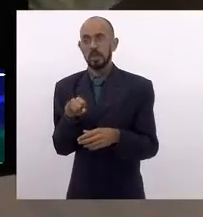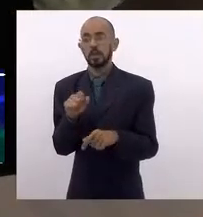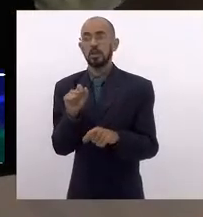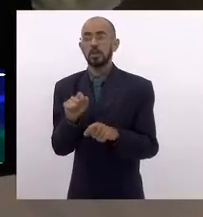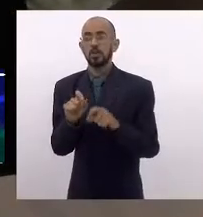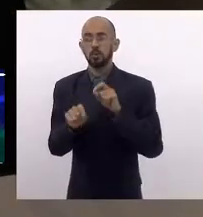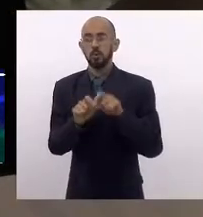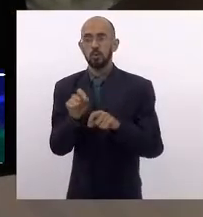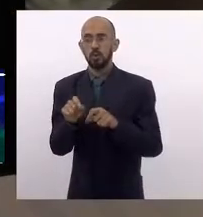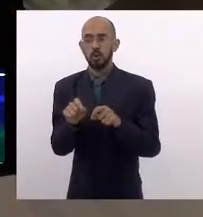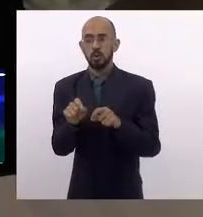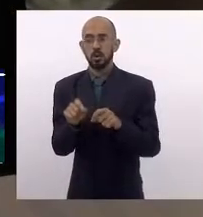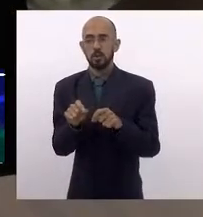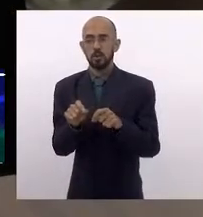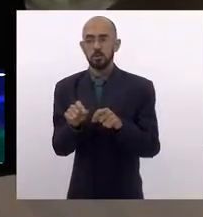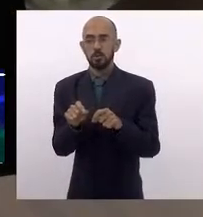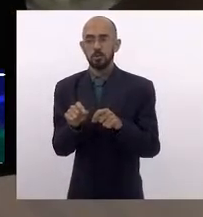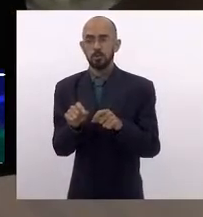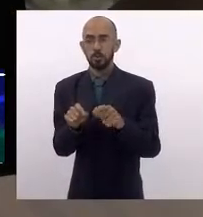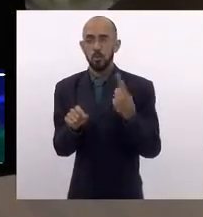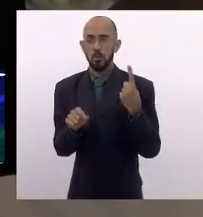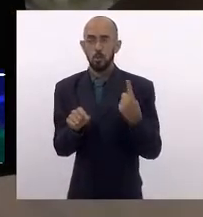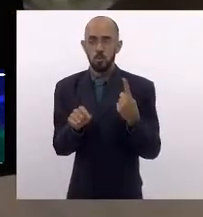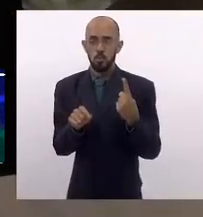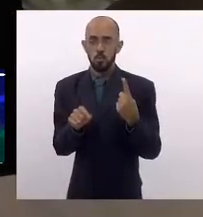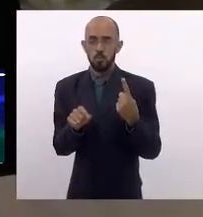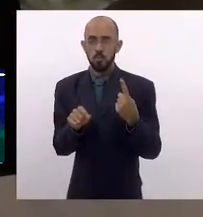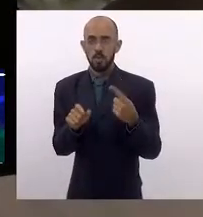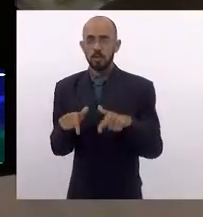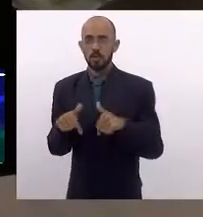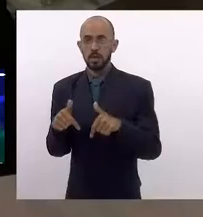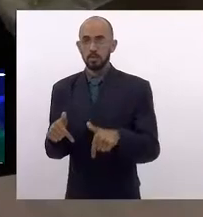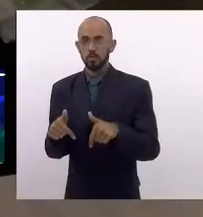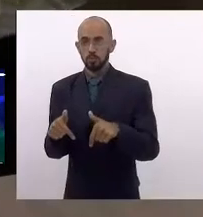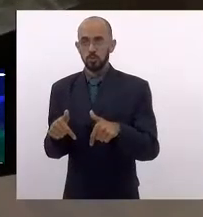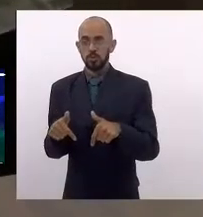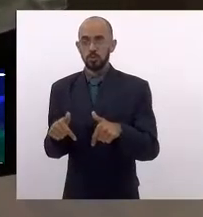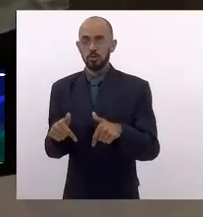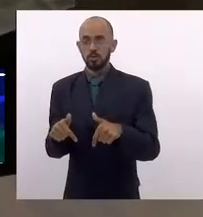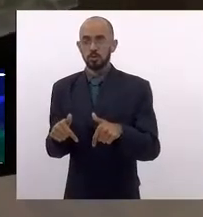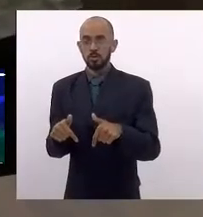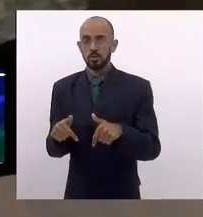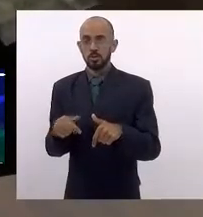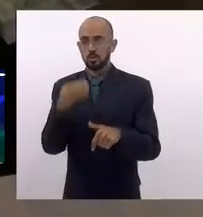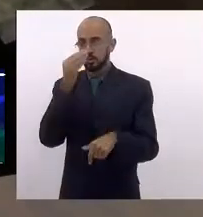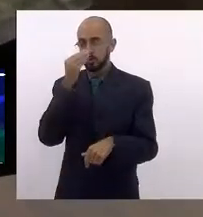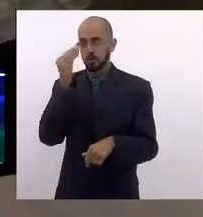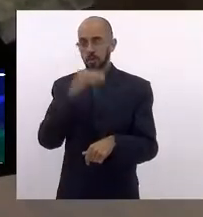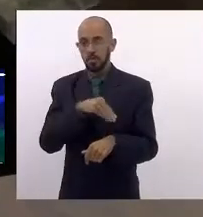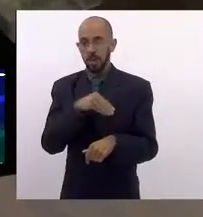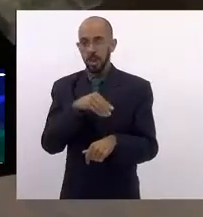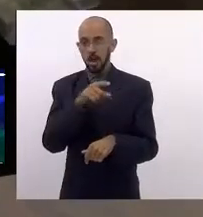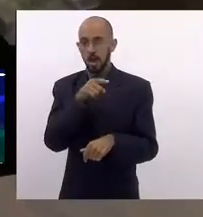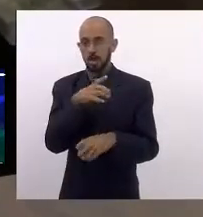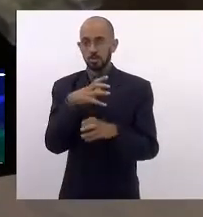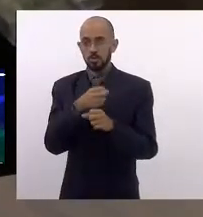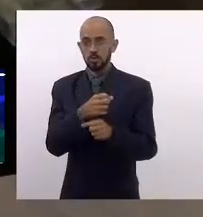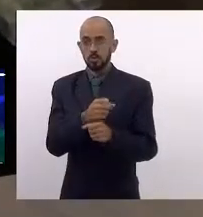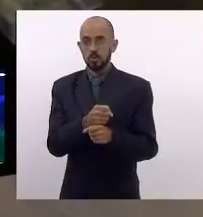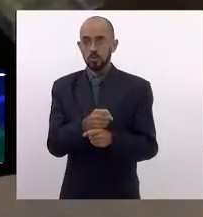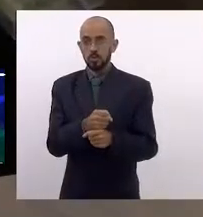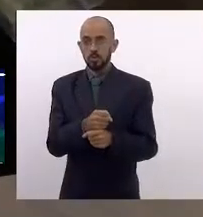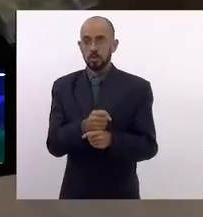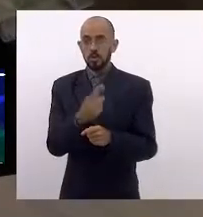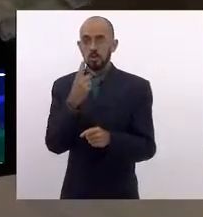Uma das uma das sanções previstas de uma rejeição de contas são três uma delas